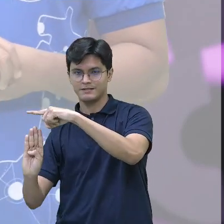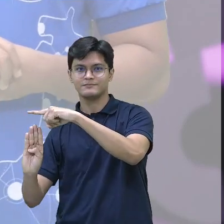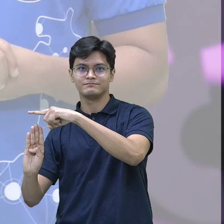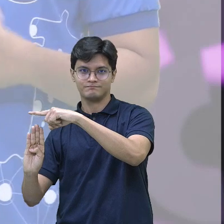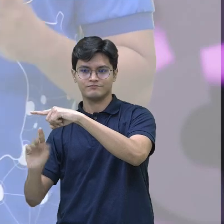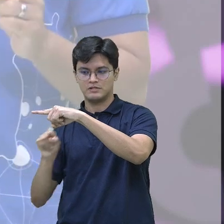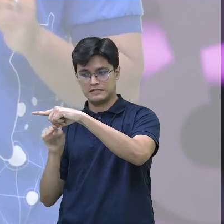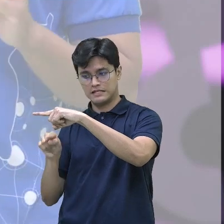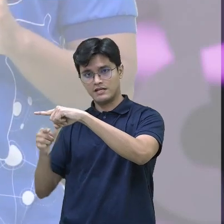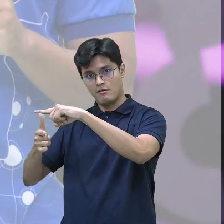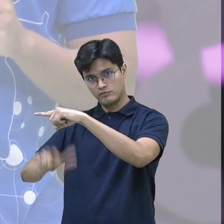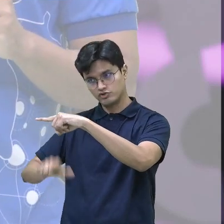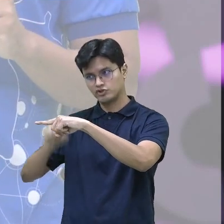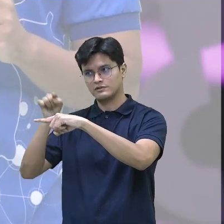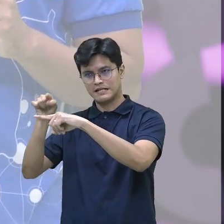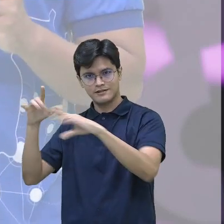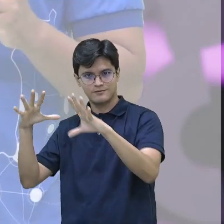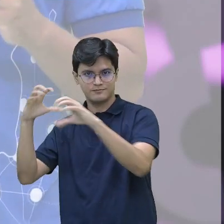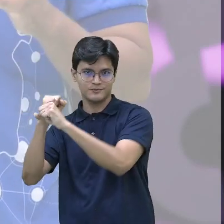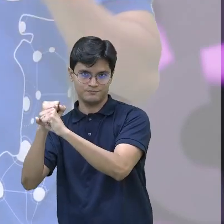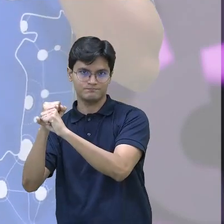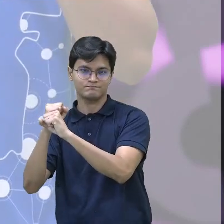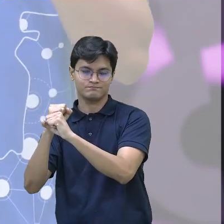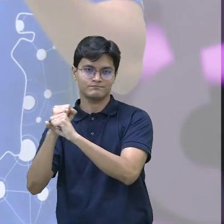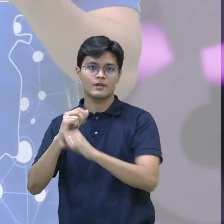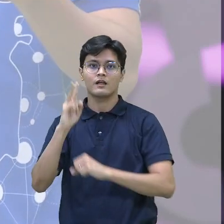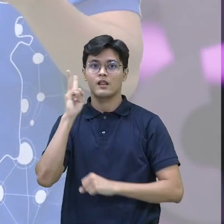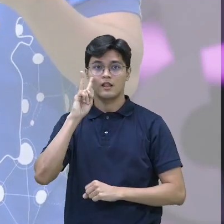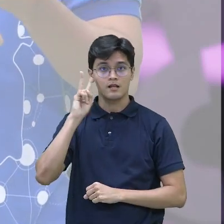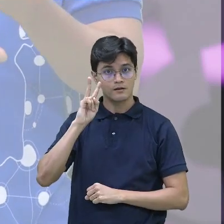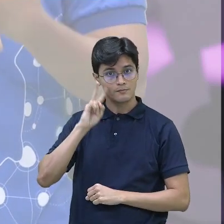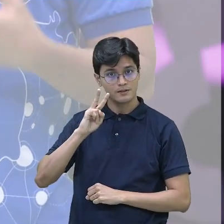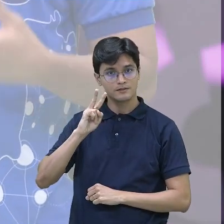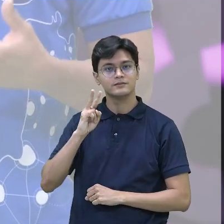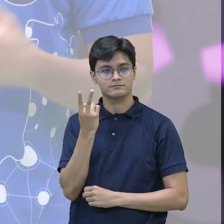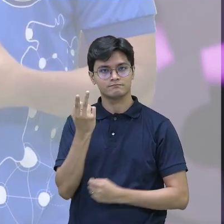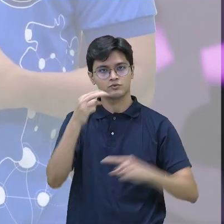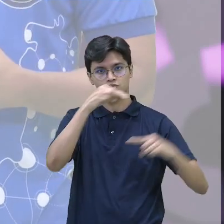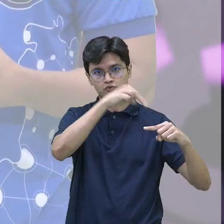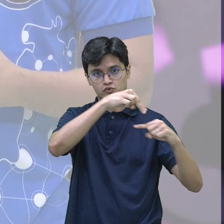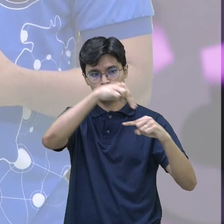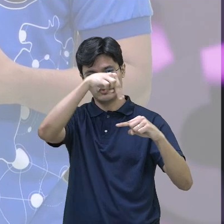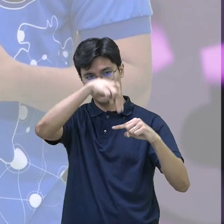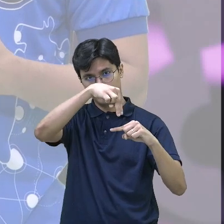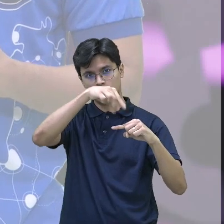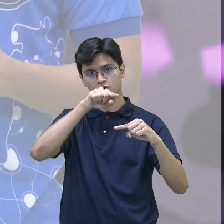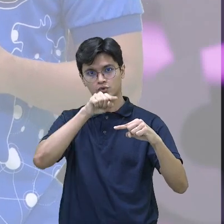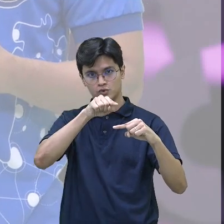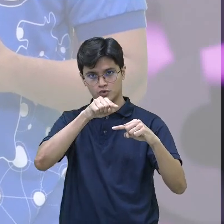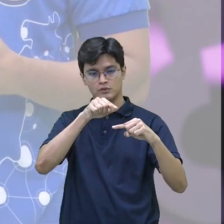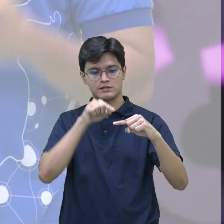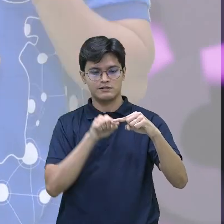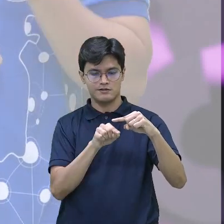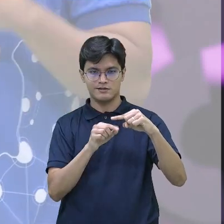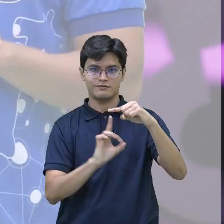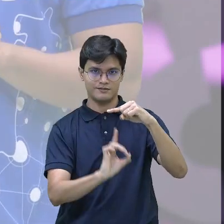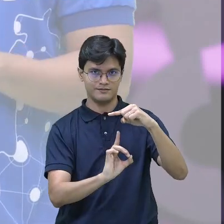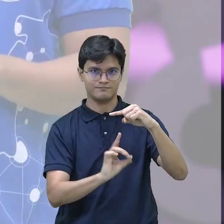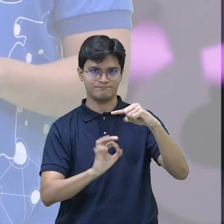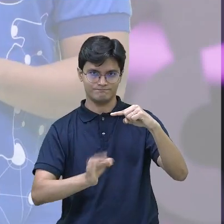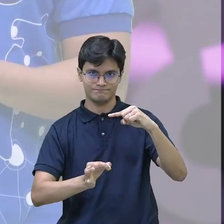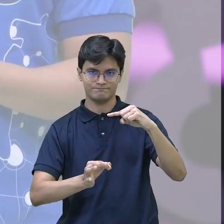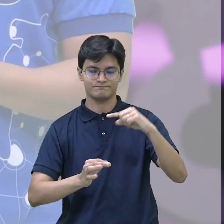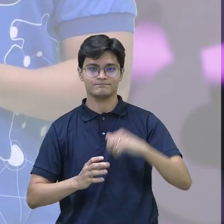adição com os numeradores. Lembrando que o numerador é o número que vem em cima e o denominador é o número que vem embaixo. Ok?